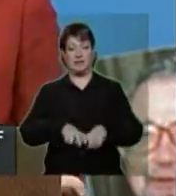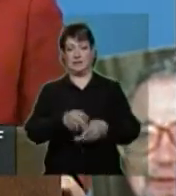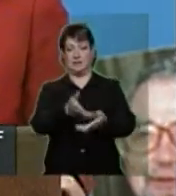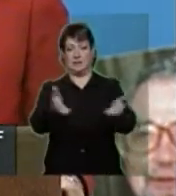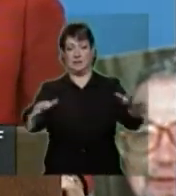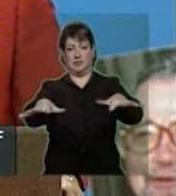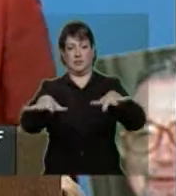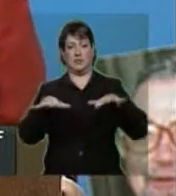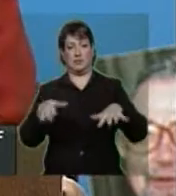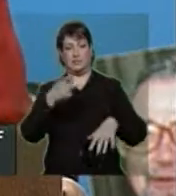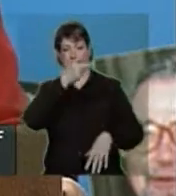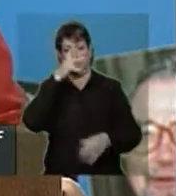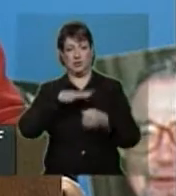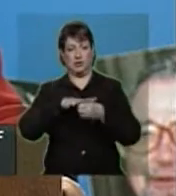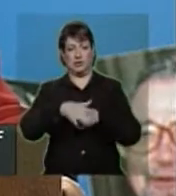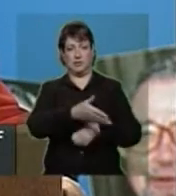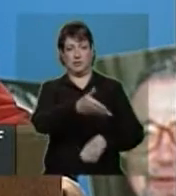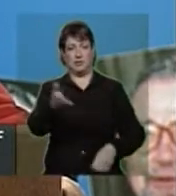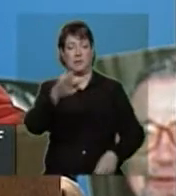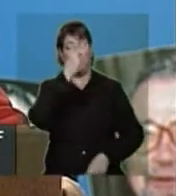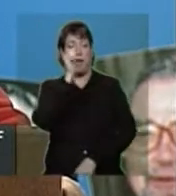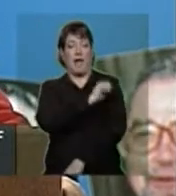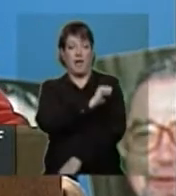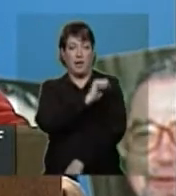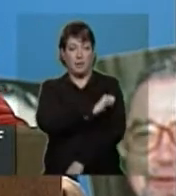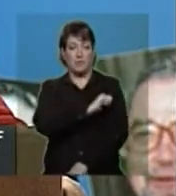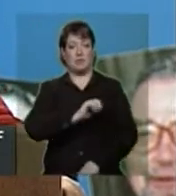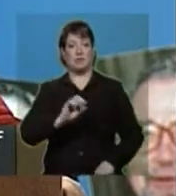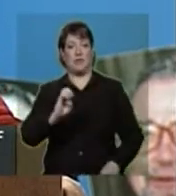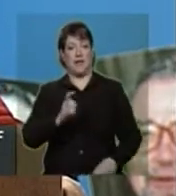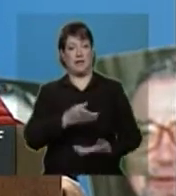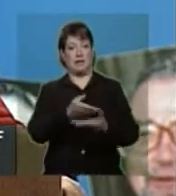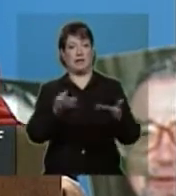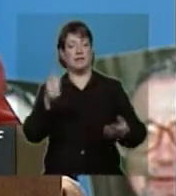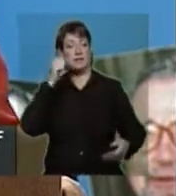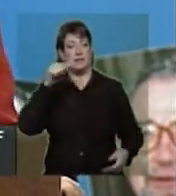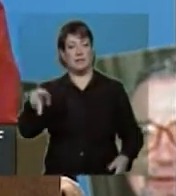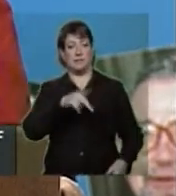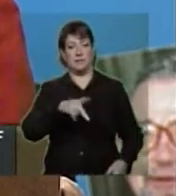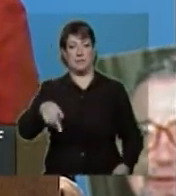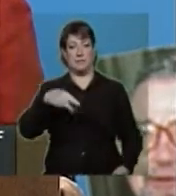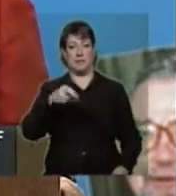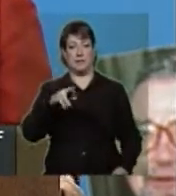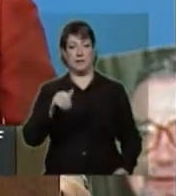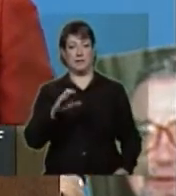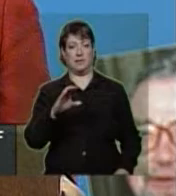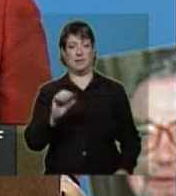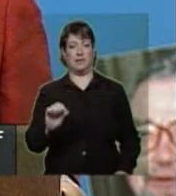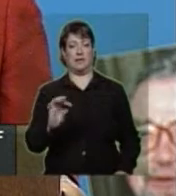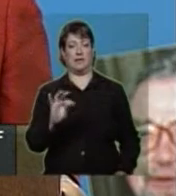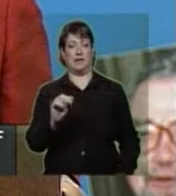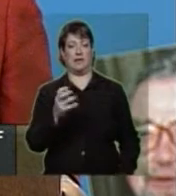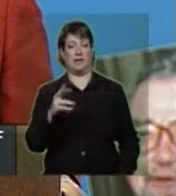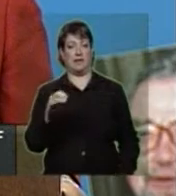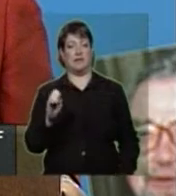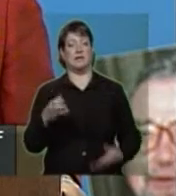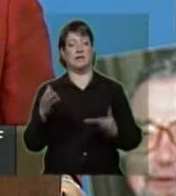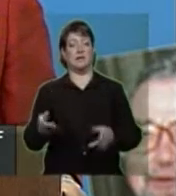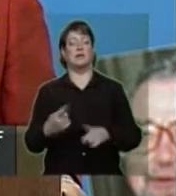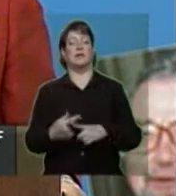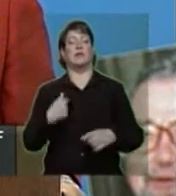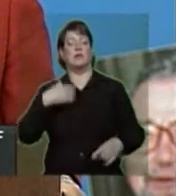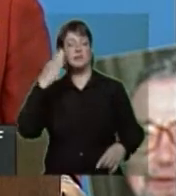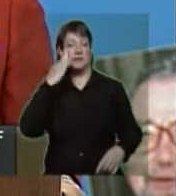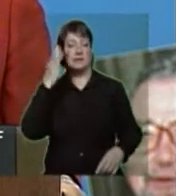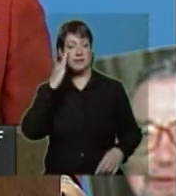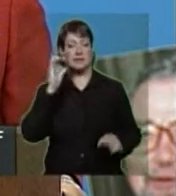repleta de alunos da professora Maria da Conceição, sei que encontro ressonância ao afirmar que